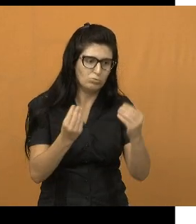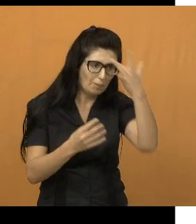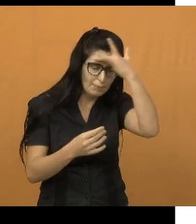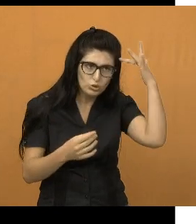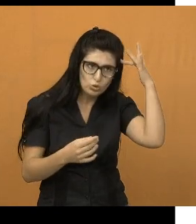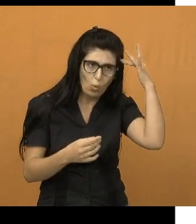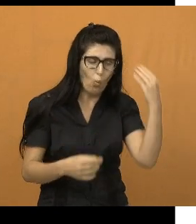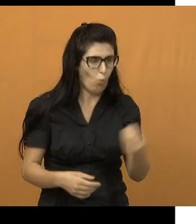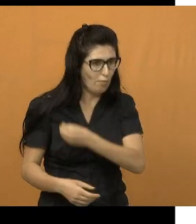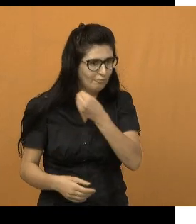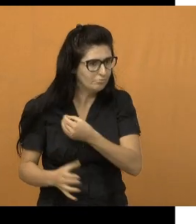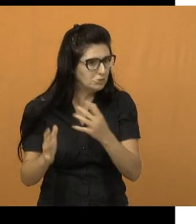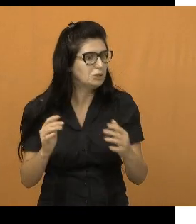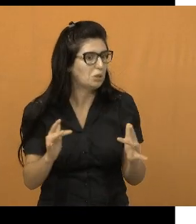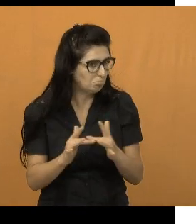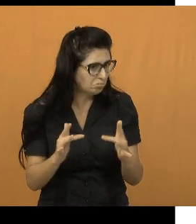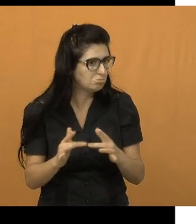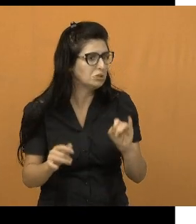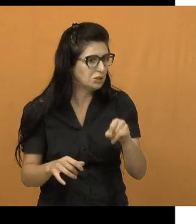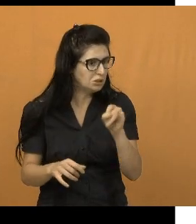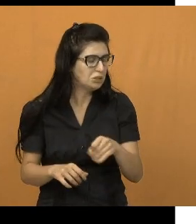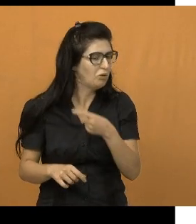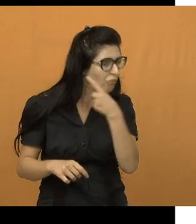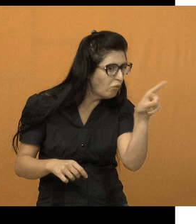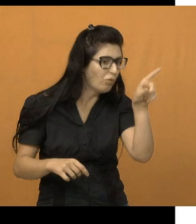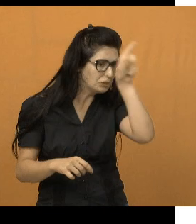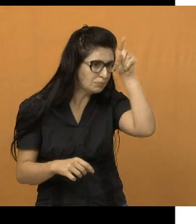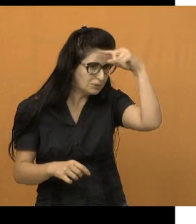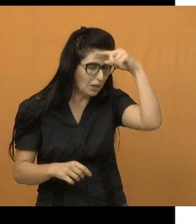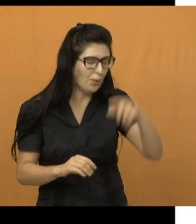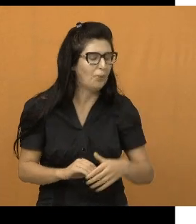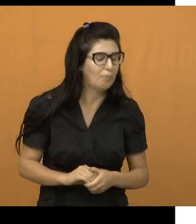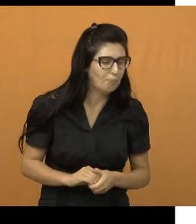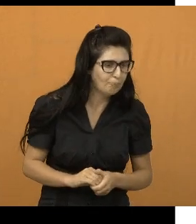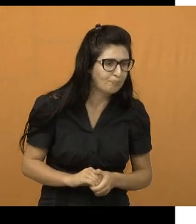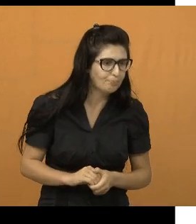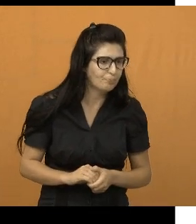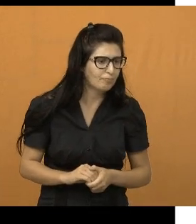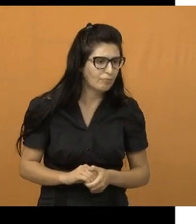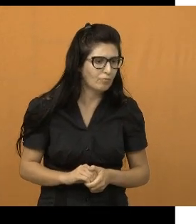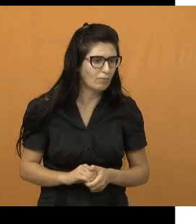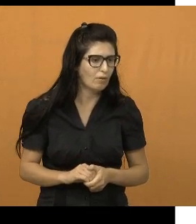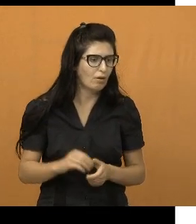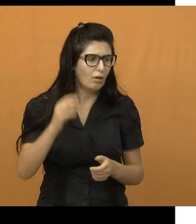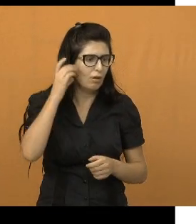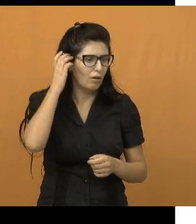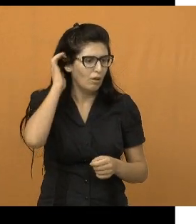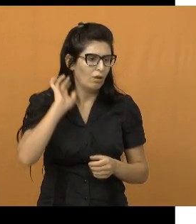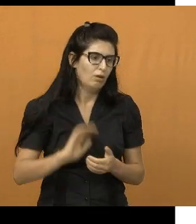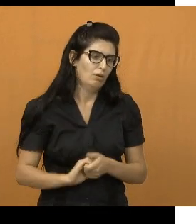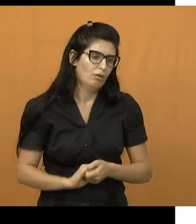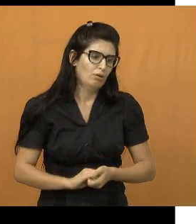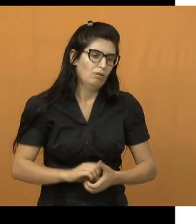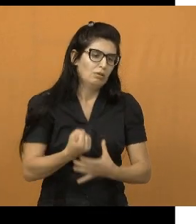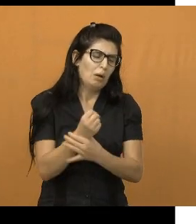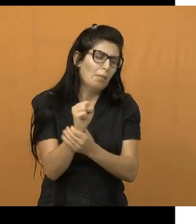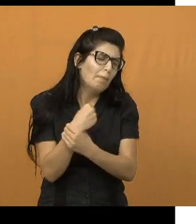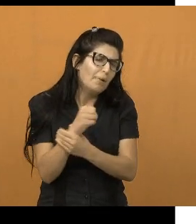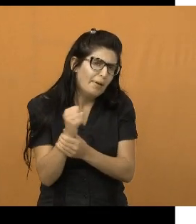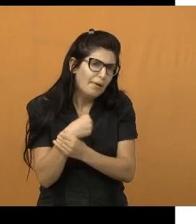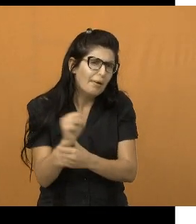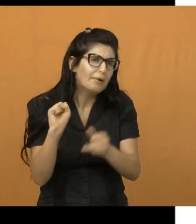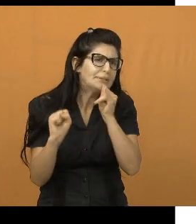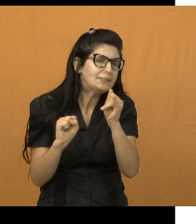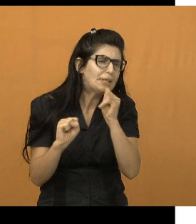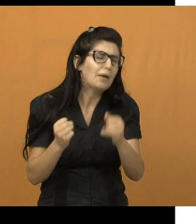ocorreu no Hospital São Francisco. Com relação às unidades de terapia intensiva, temos 20 leitos SUS